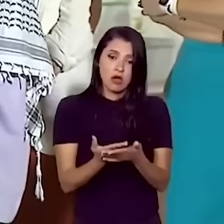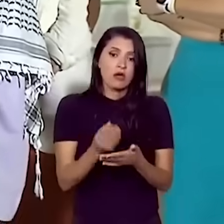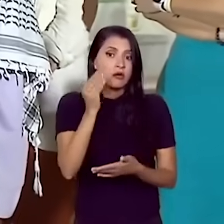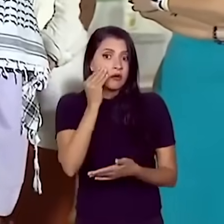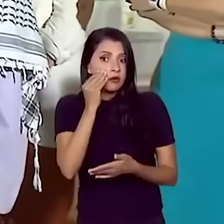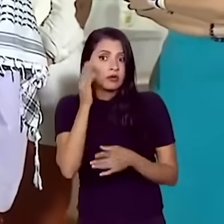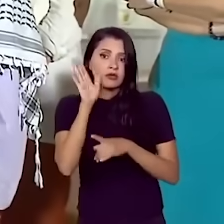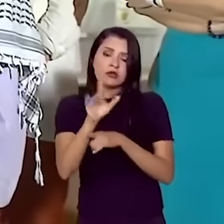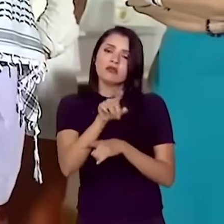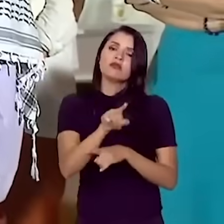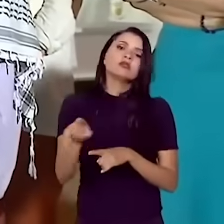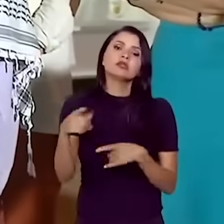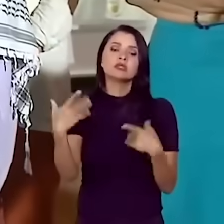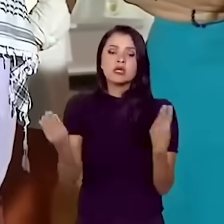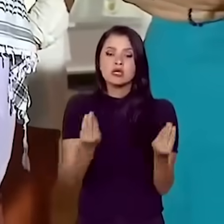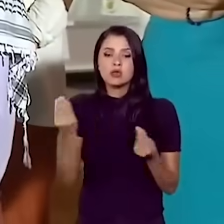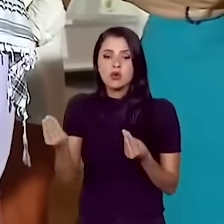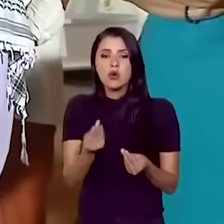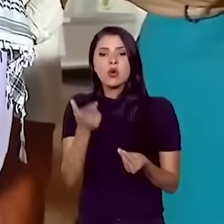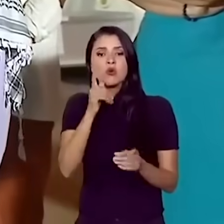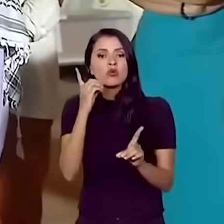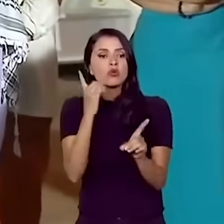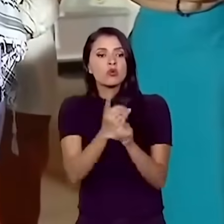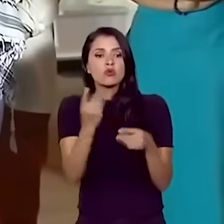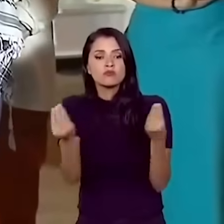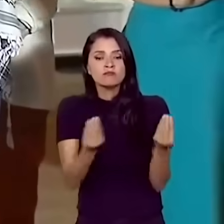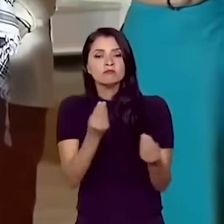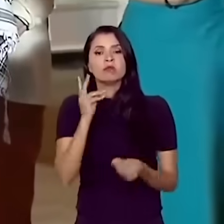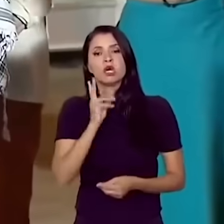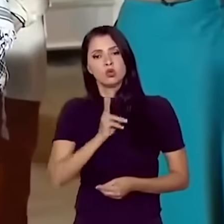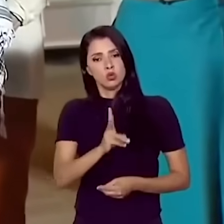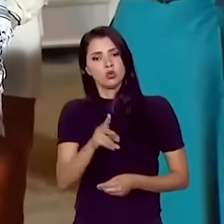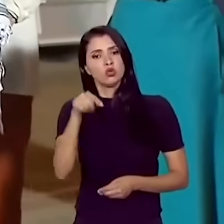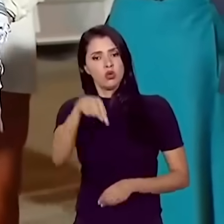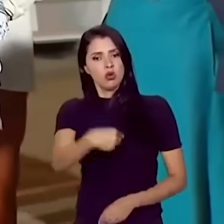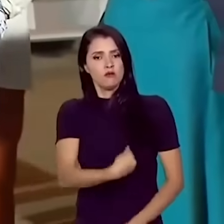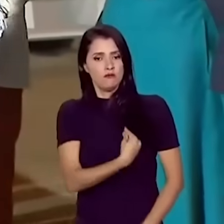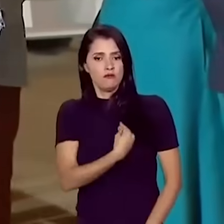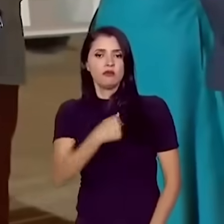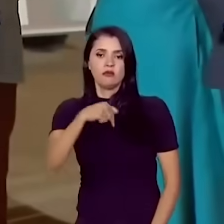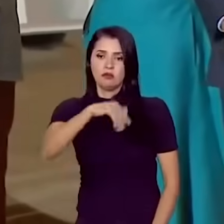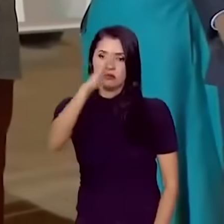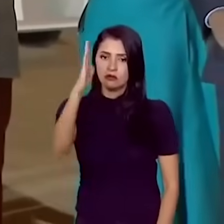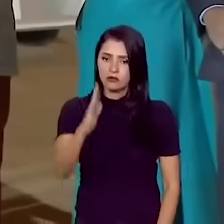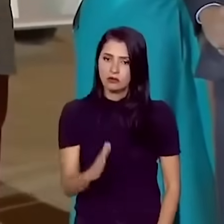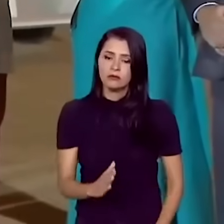ter que ajudar vocês a encontrar uma saída para continuar a vida de vocês